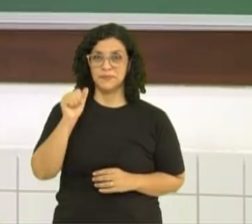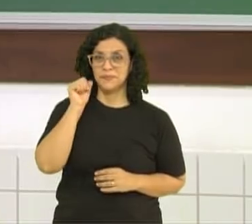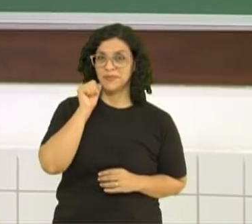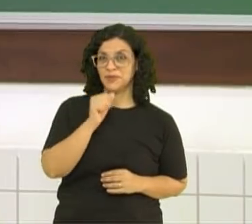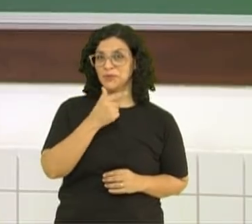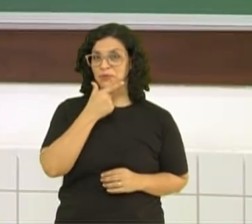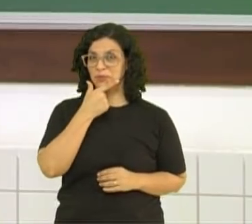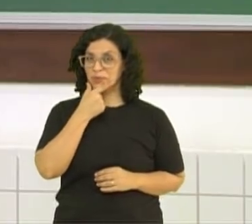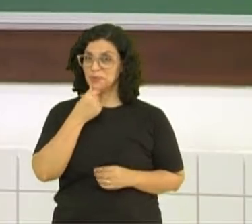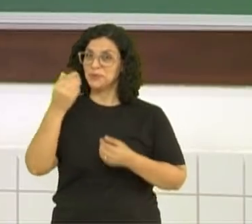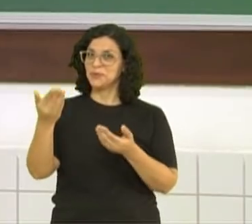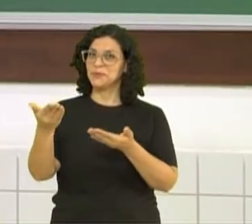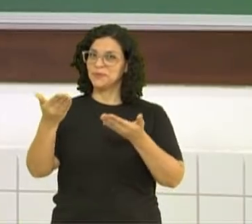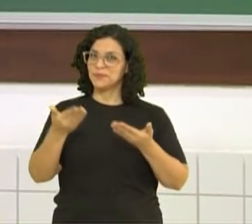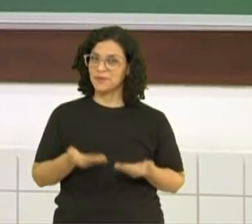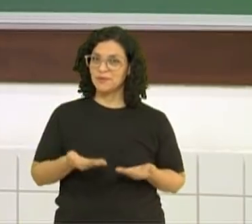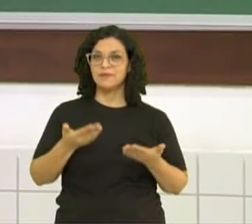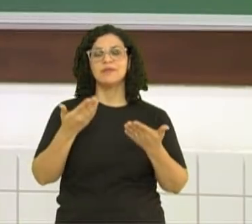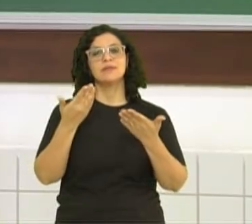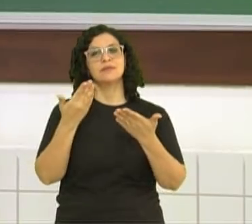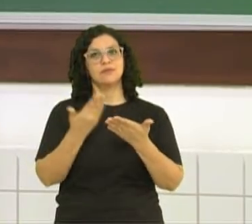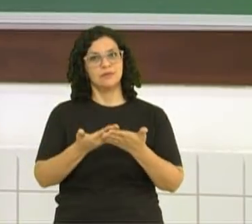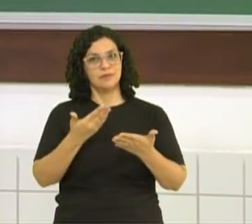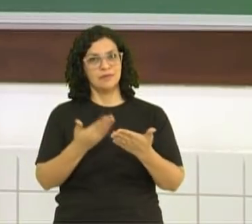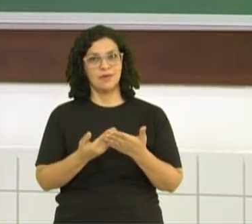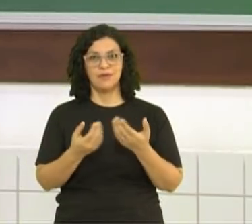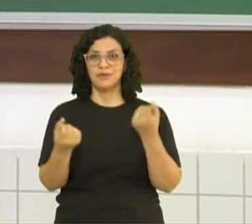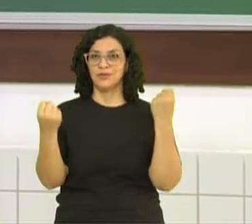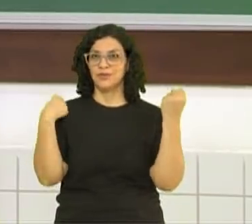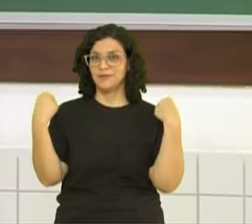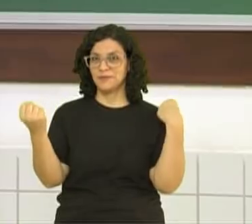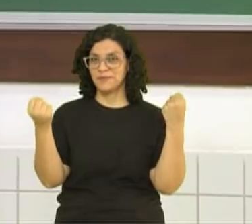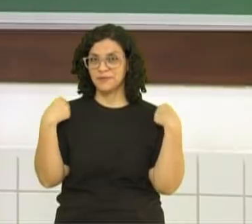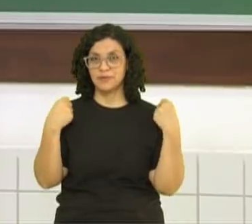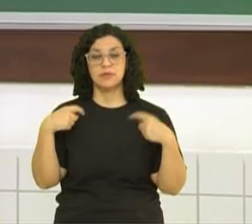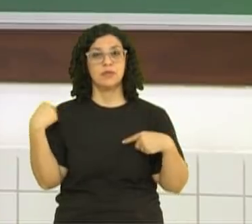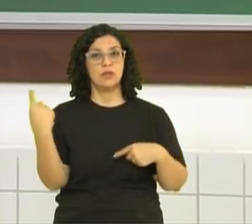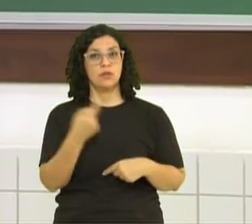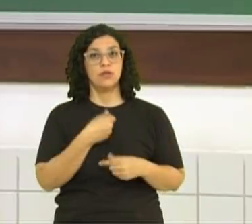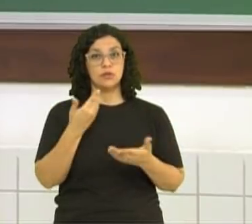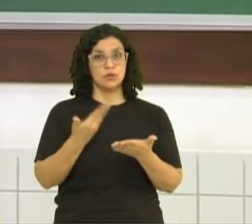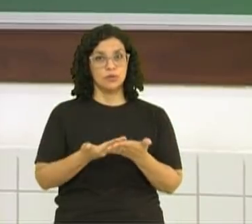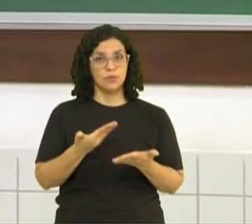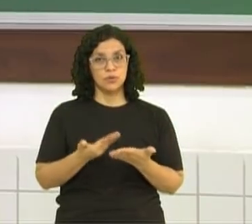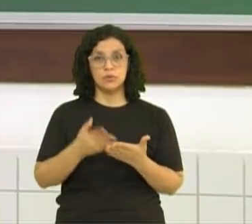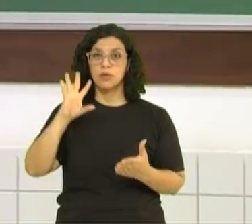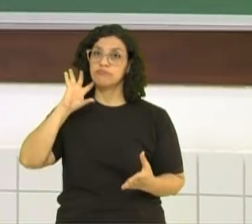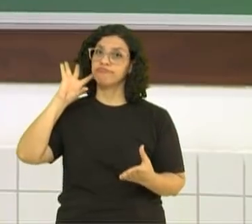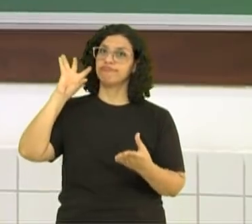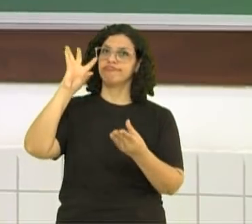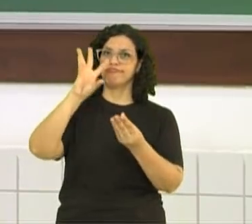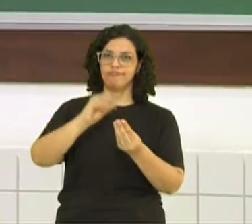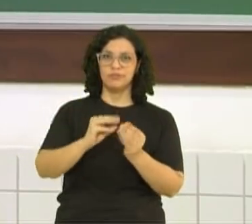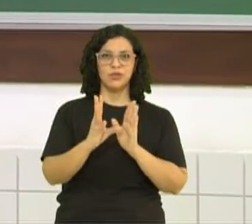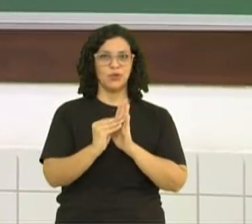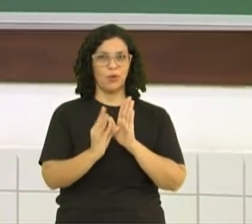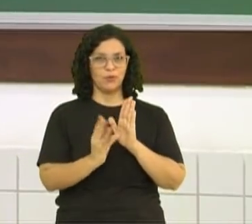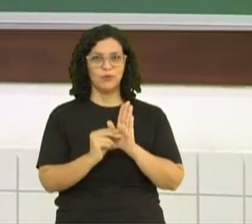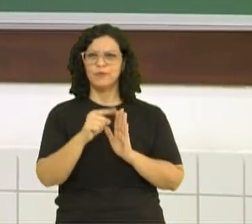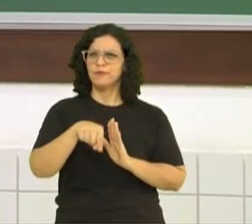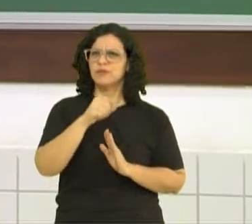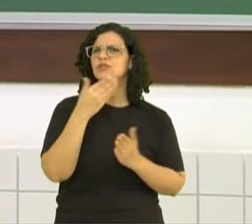Senhoras e senhores, bem-vindos para a nossa aula de Educação Física. Estamos trabalhando, estamos retomando conteúdos que vocês